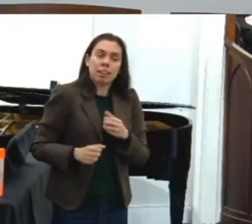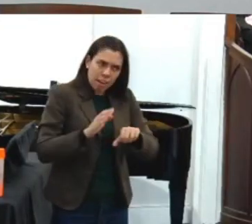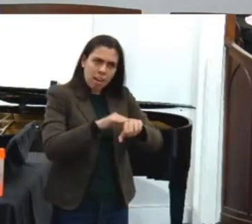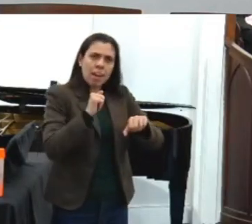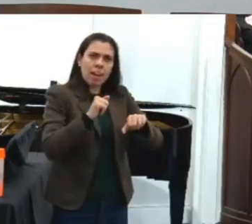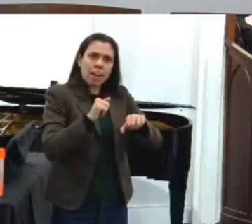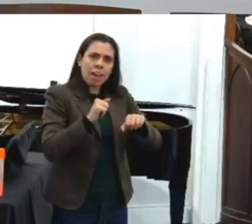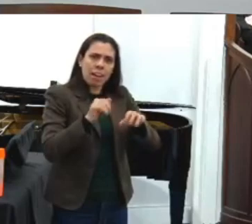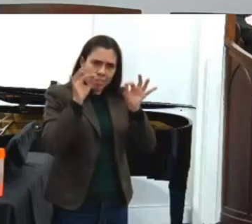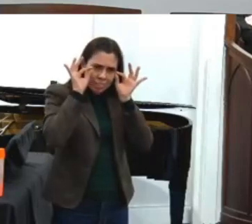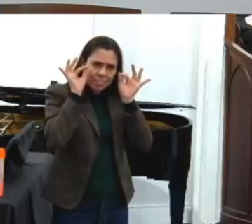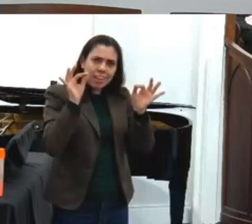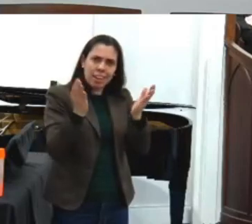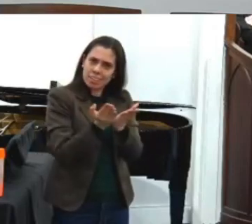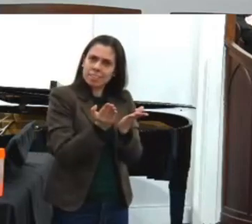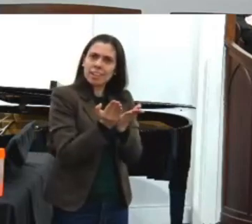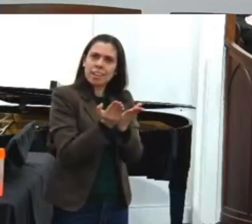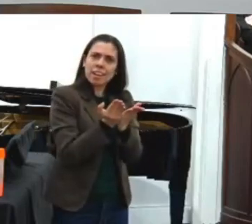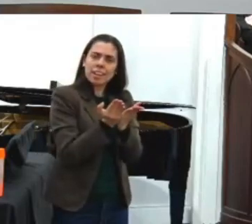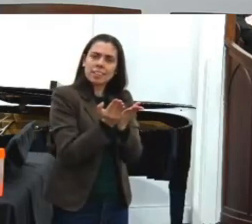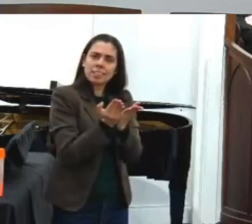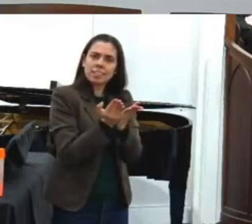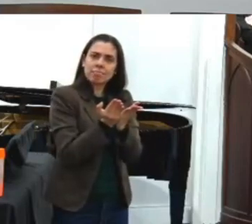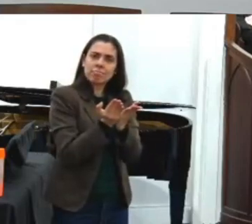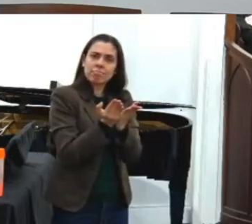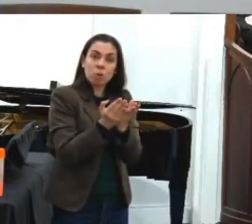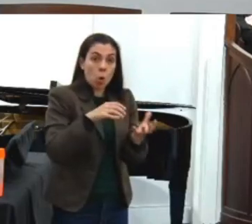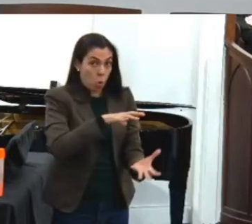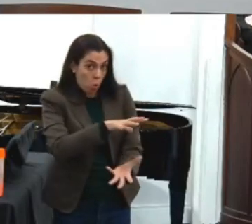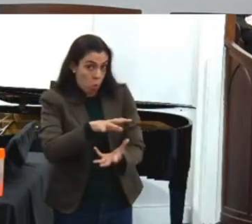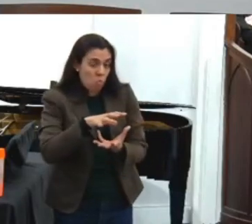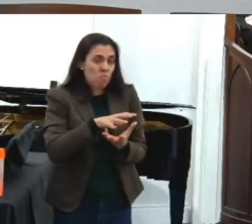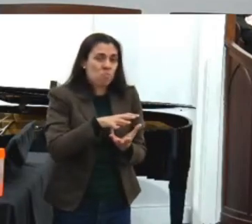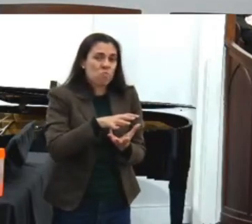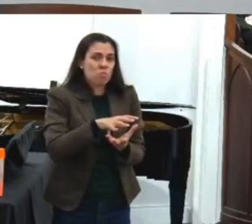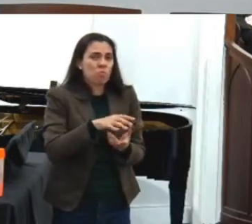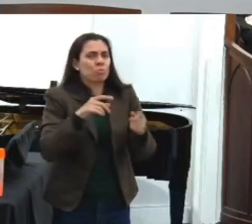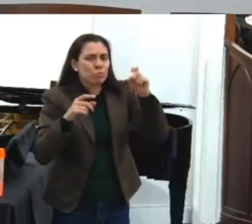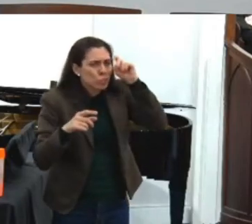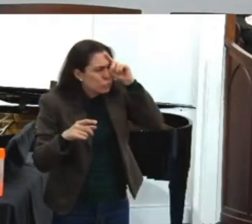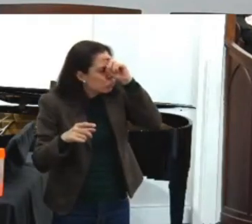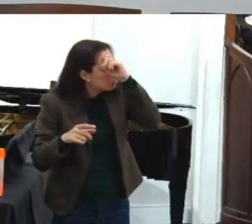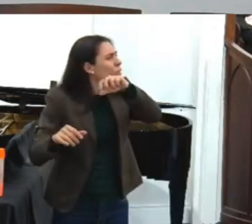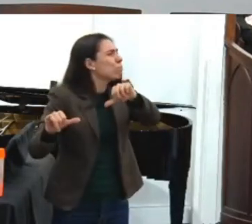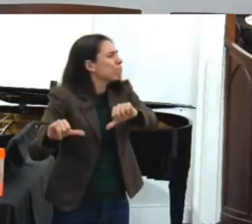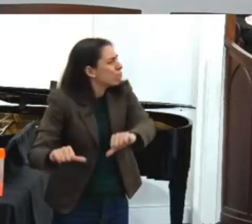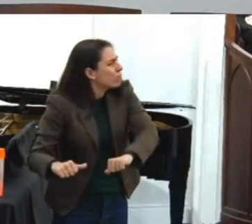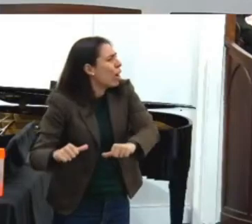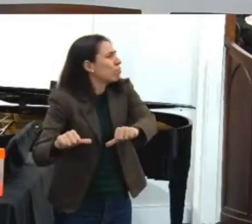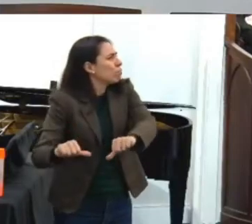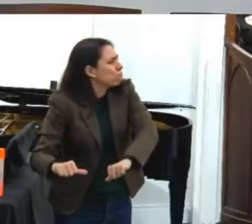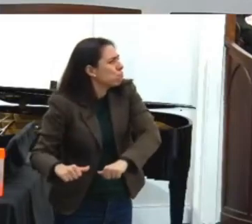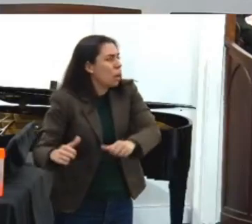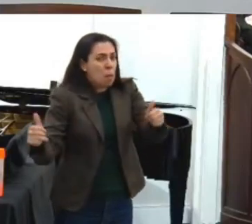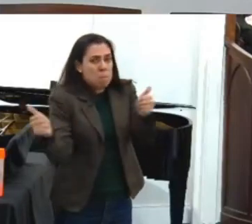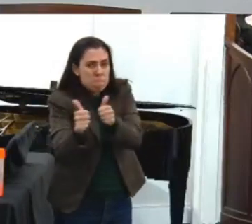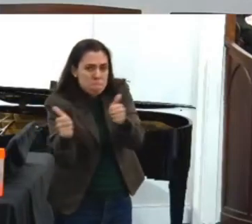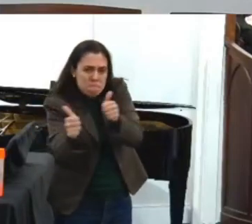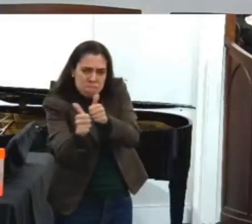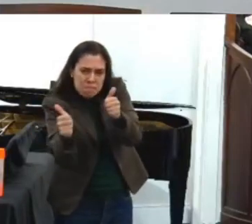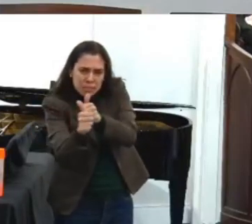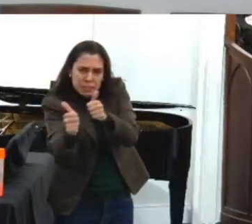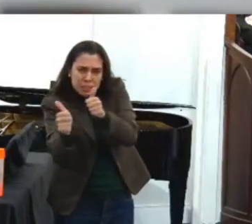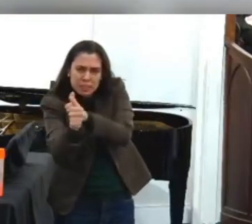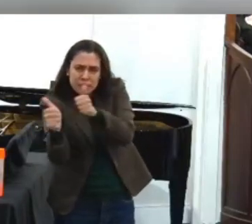mundo cheio de tentações, cheio de provações, cheio de narrativas, cheio de